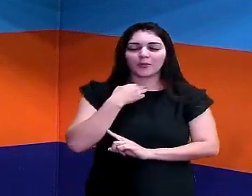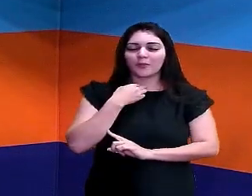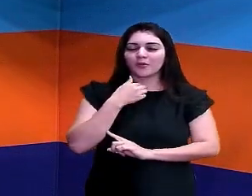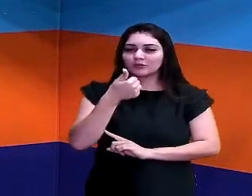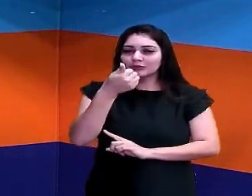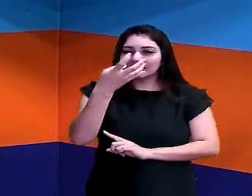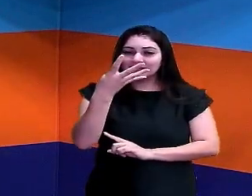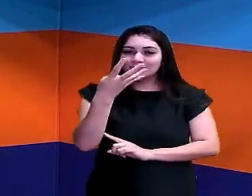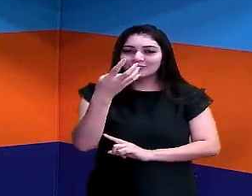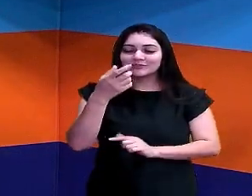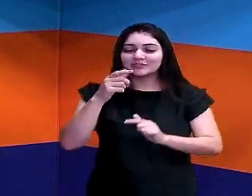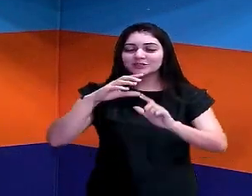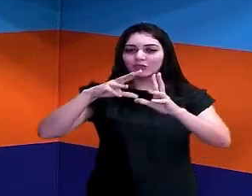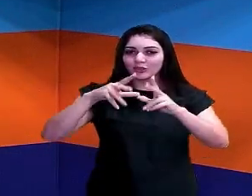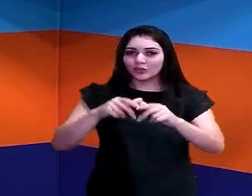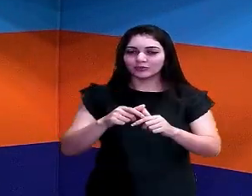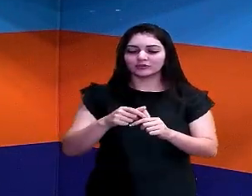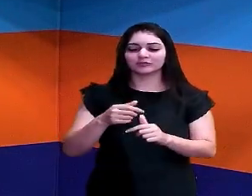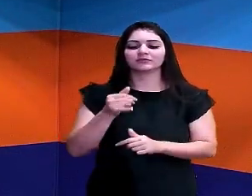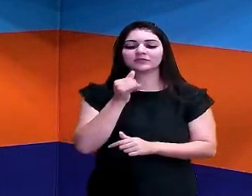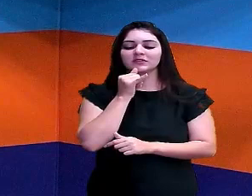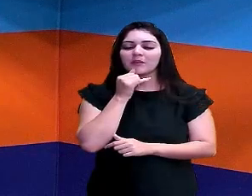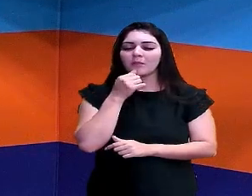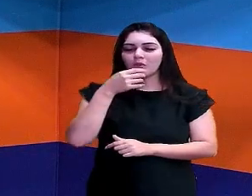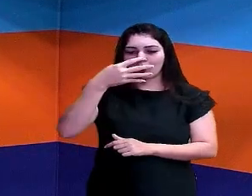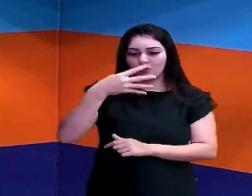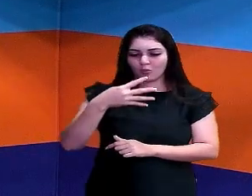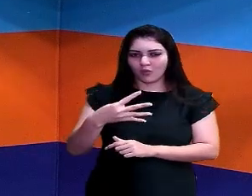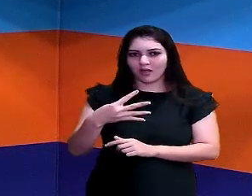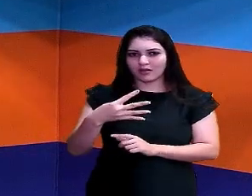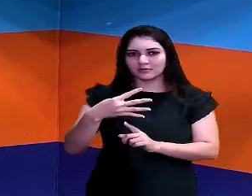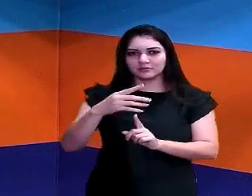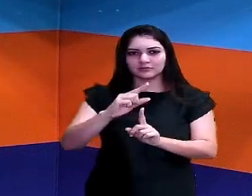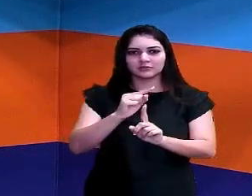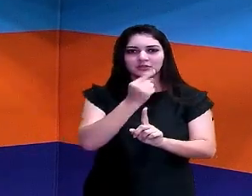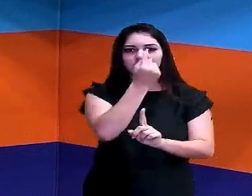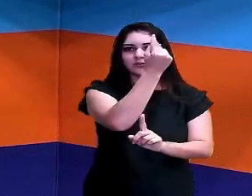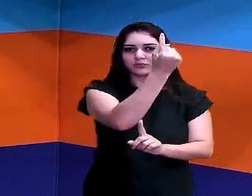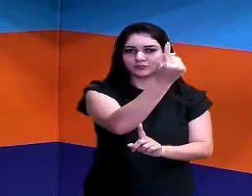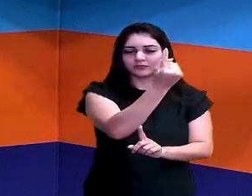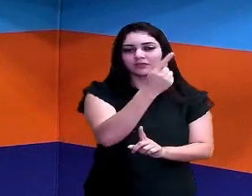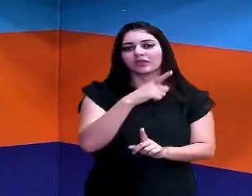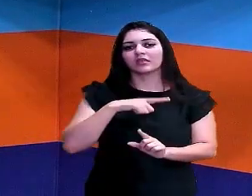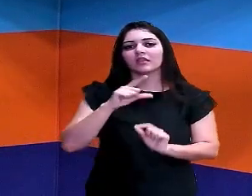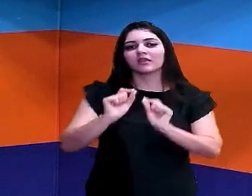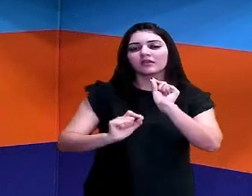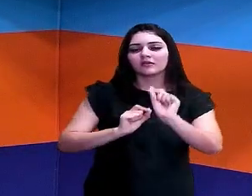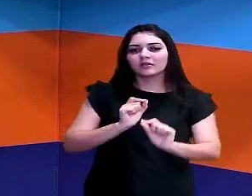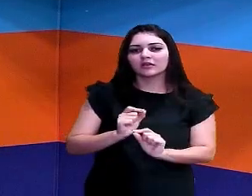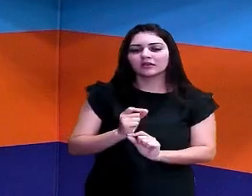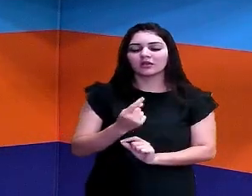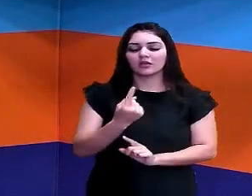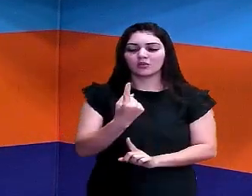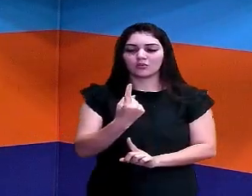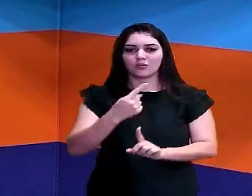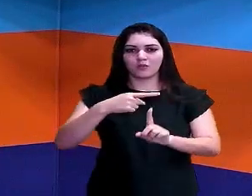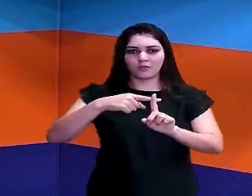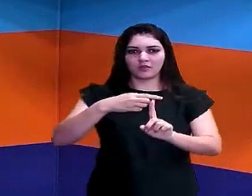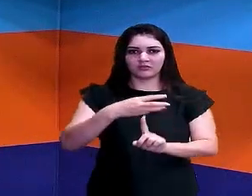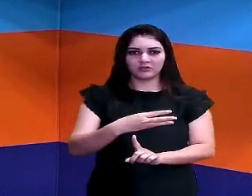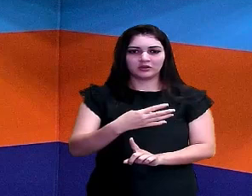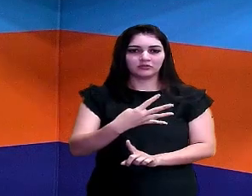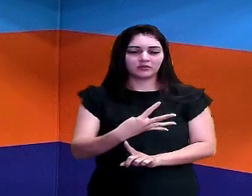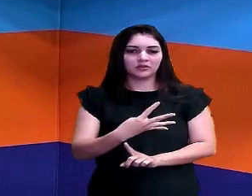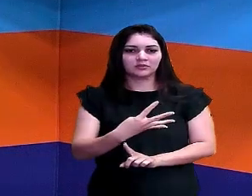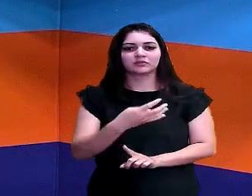todinho aqui, né? Então, eu boto 4 aqui e subo 1. E aí, eu venho aqui, ó. 1 mais 3, 4. 4